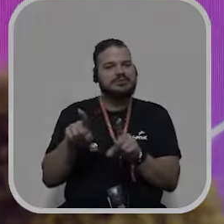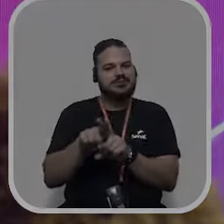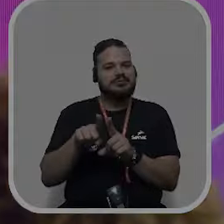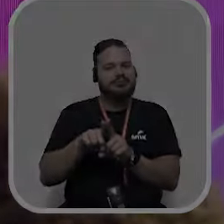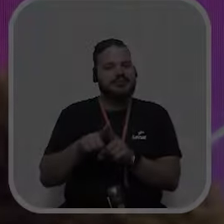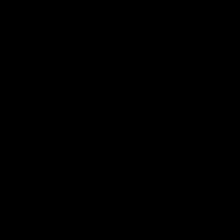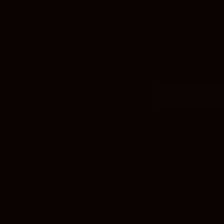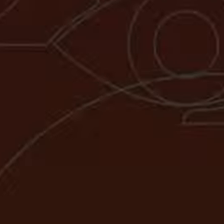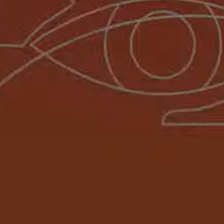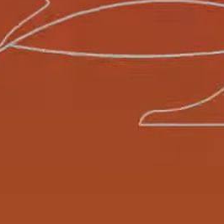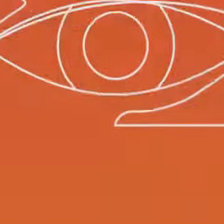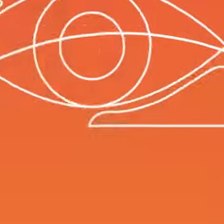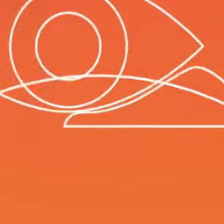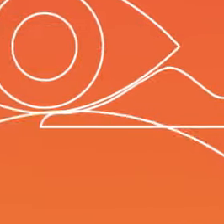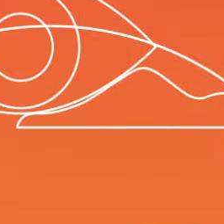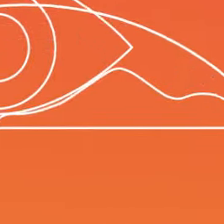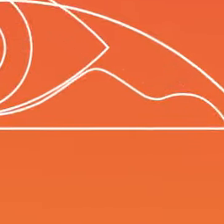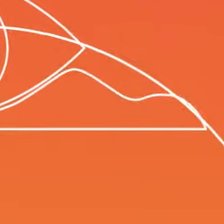inovação no